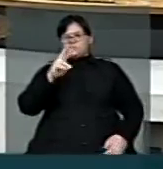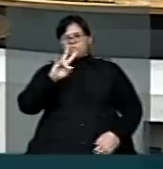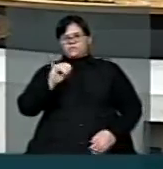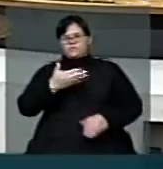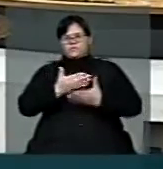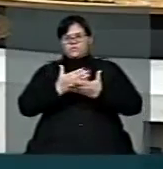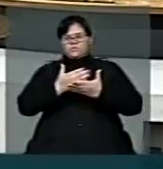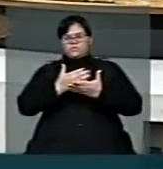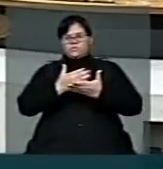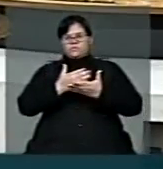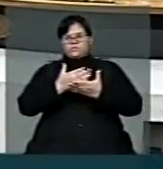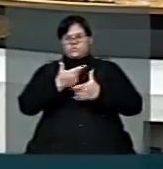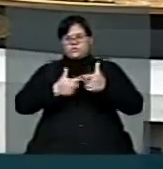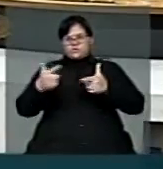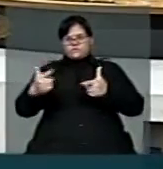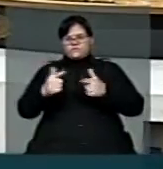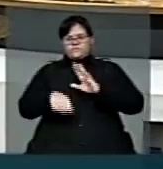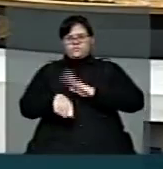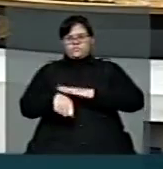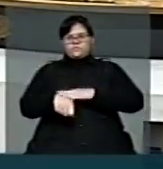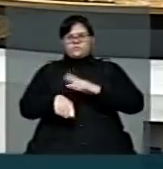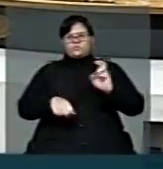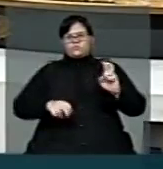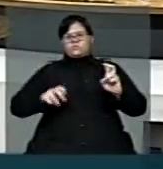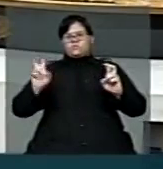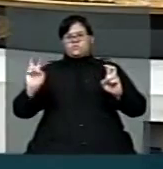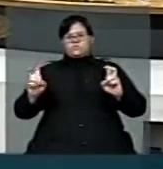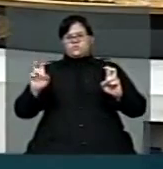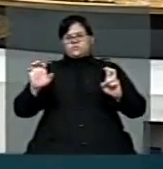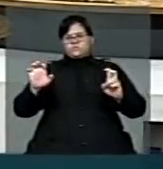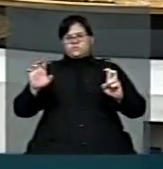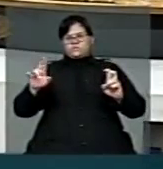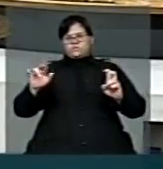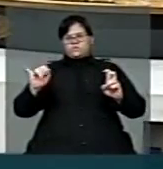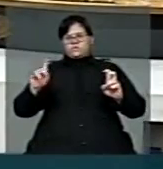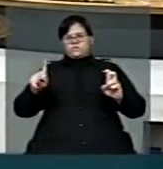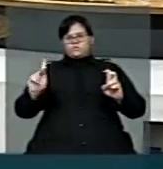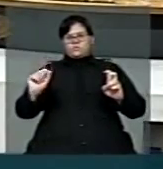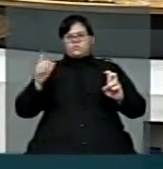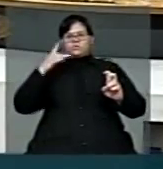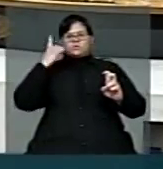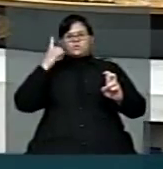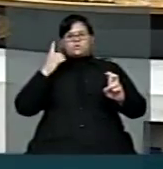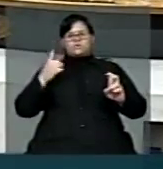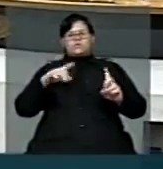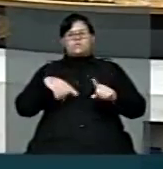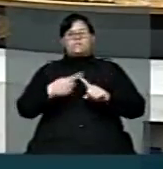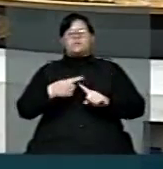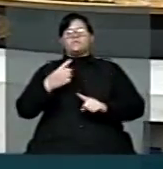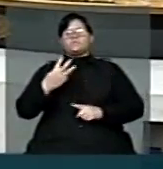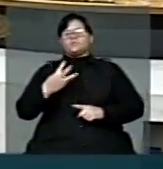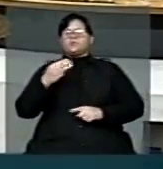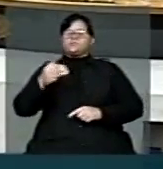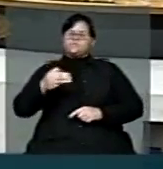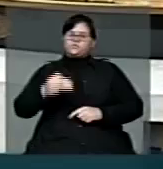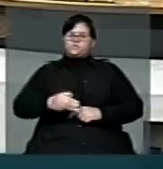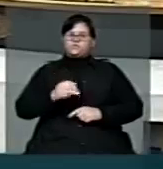E juntando, Vossa Excelência tem 5 minutos, com mais os 3 minutos das breves comunicações. Vossa Excelência tem 8